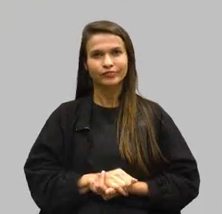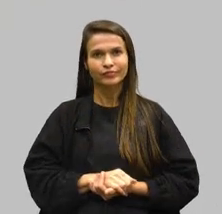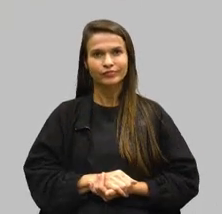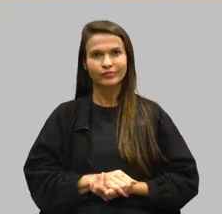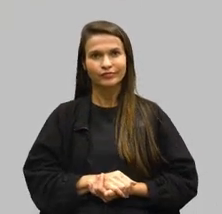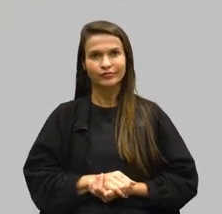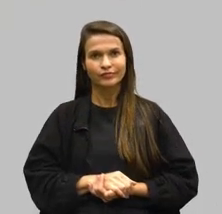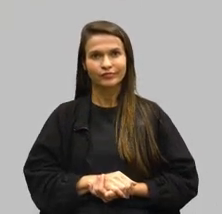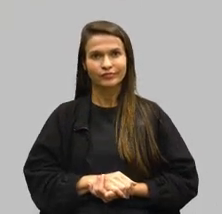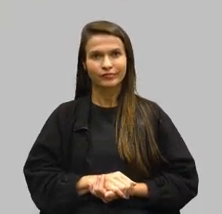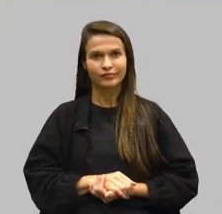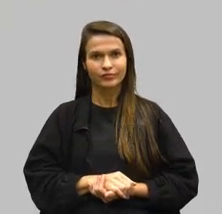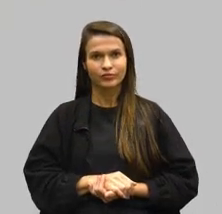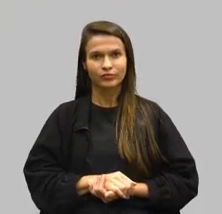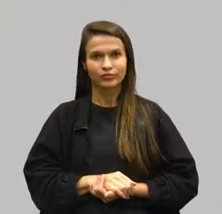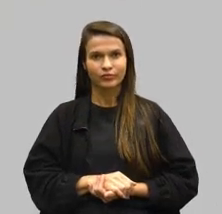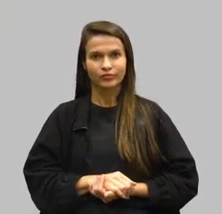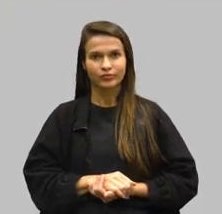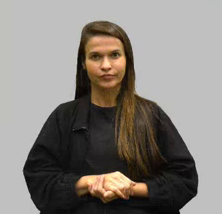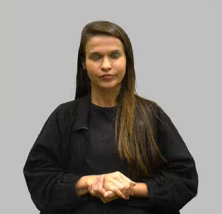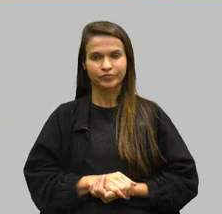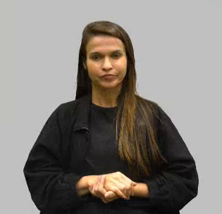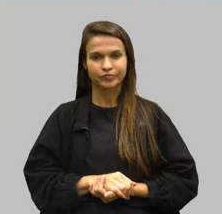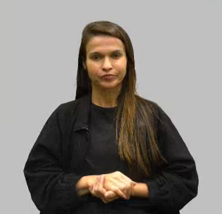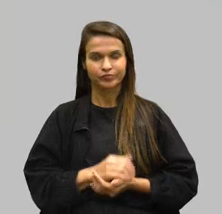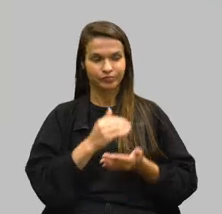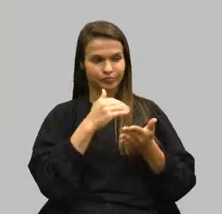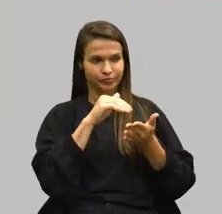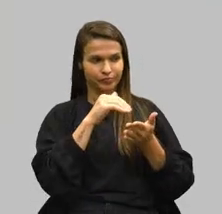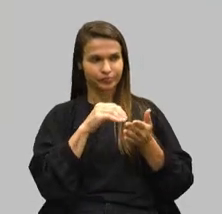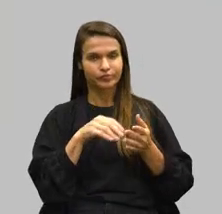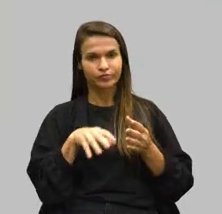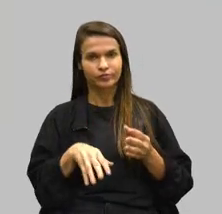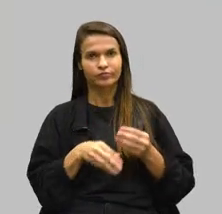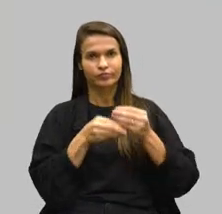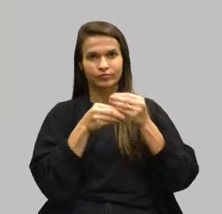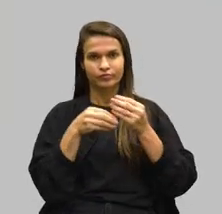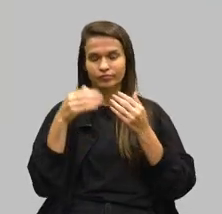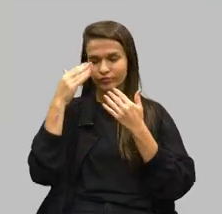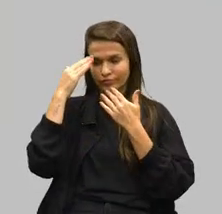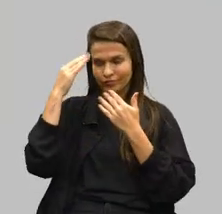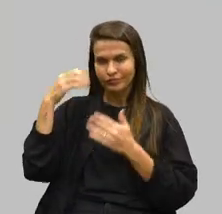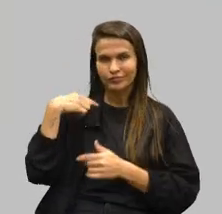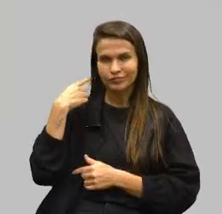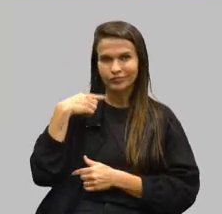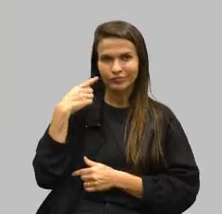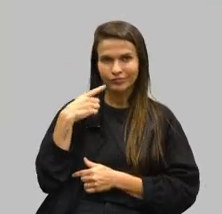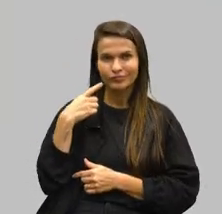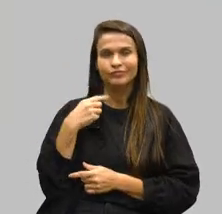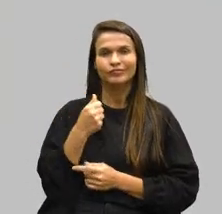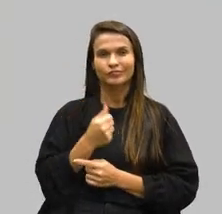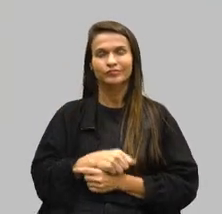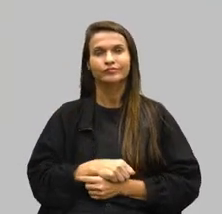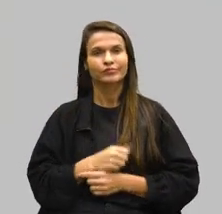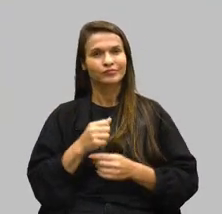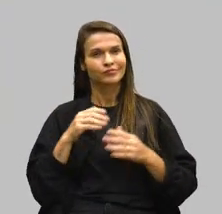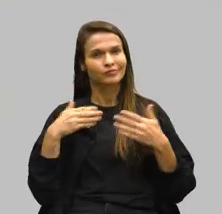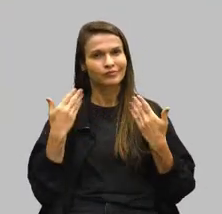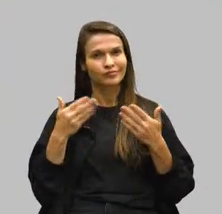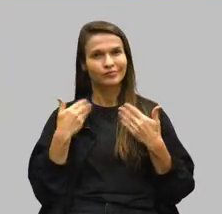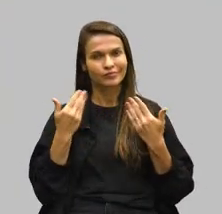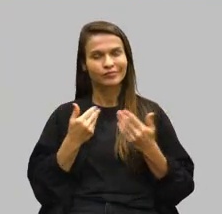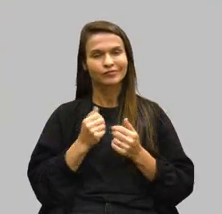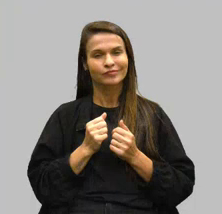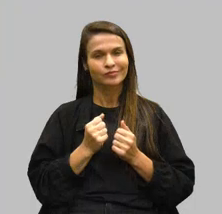Enes passa secretária paraas suas considerações Obrigada Deputado Enes Cândida uma alegria estar aqui na presença do